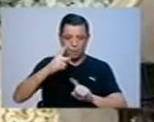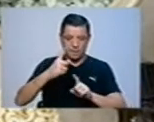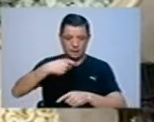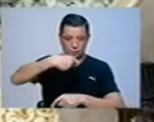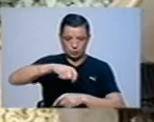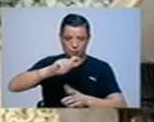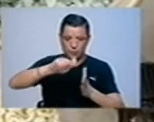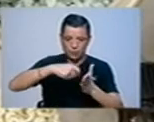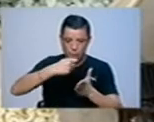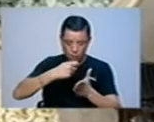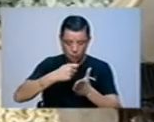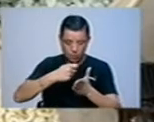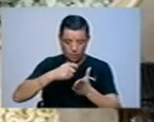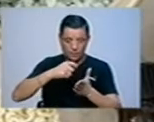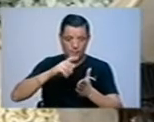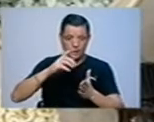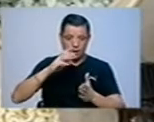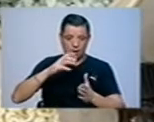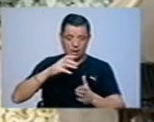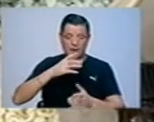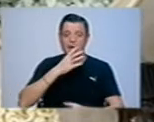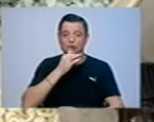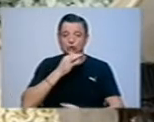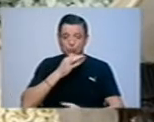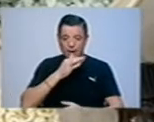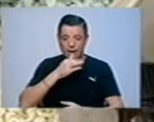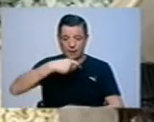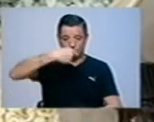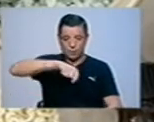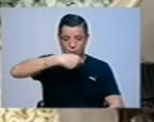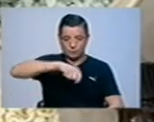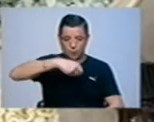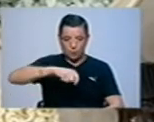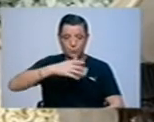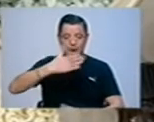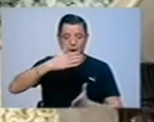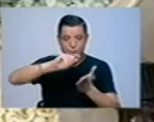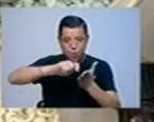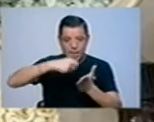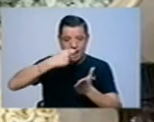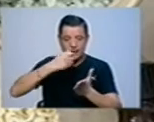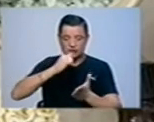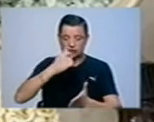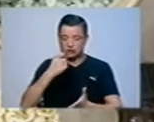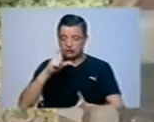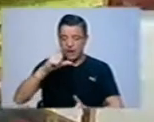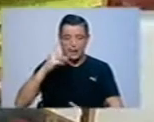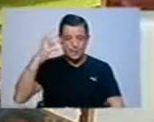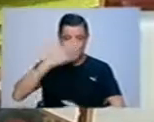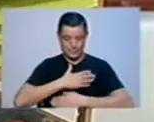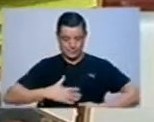açúcar, uma colher de gel de banho. De banho. Esfoliação dá para o rosto e para o corpo. E fica com uma pele maravilhosa. Vamos